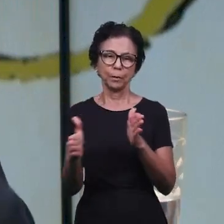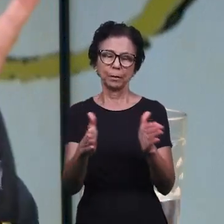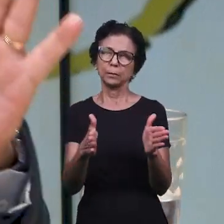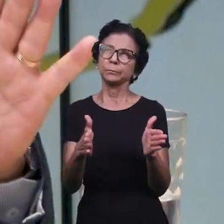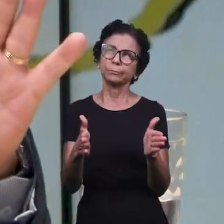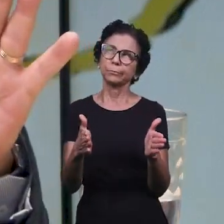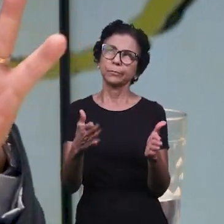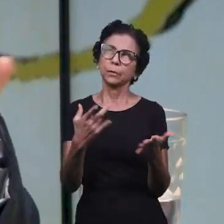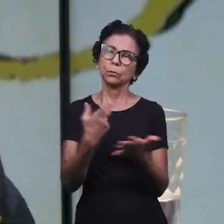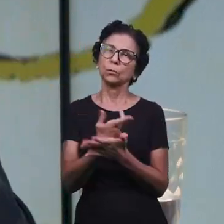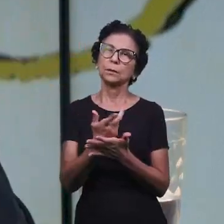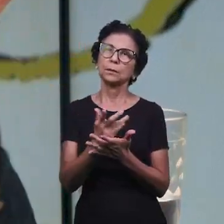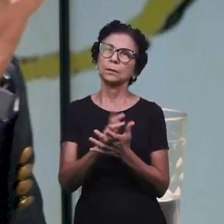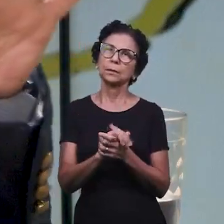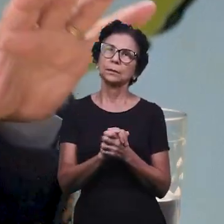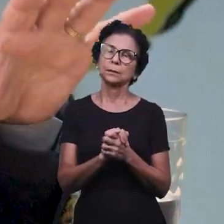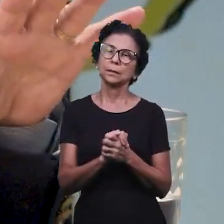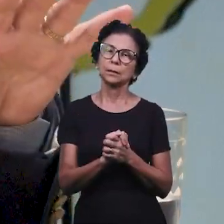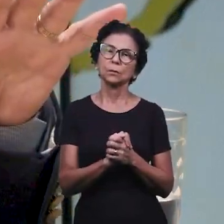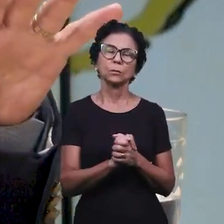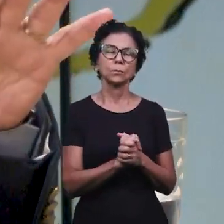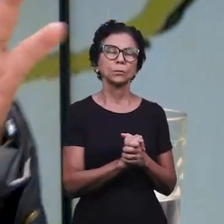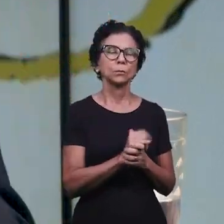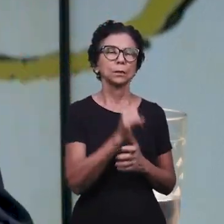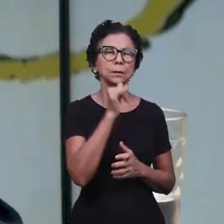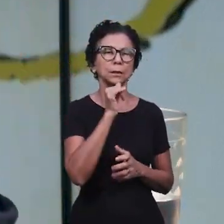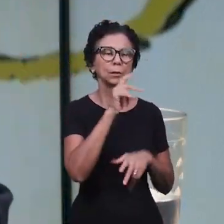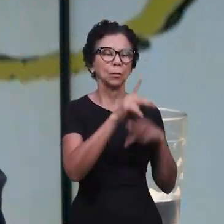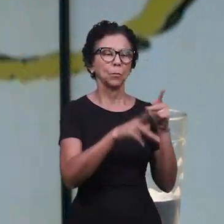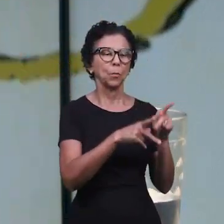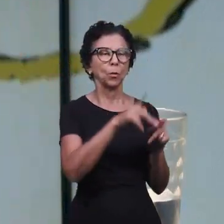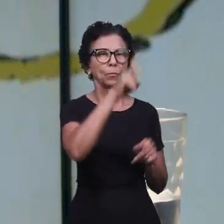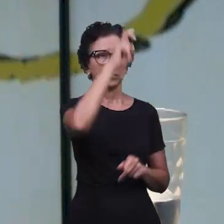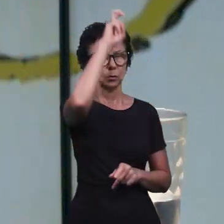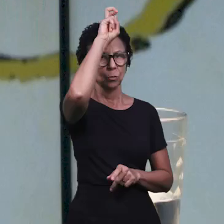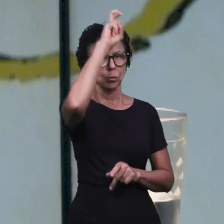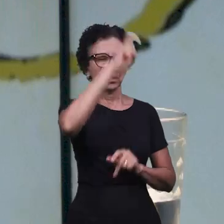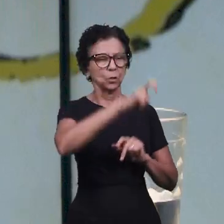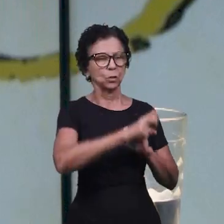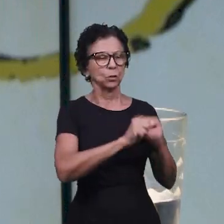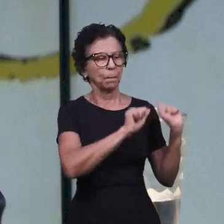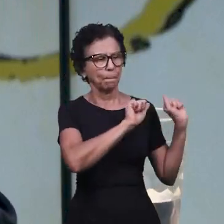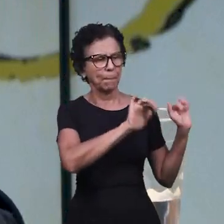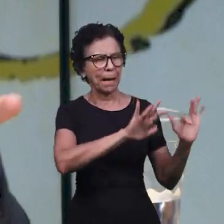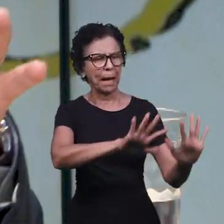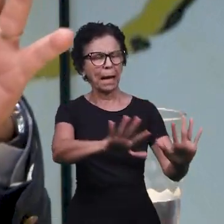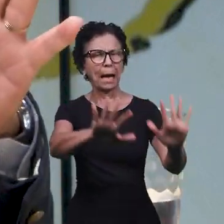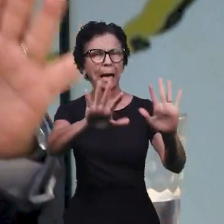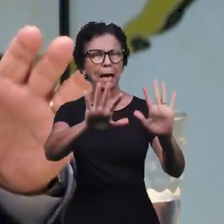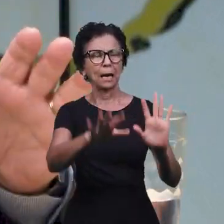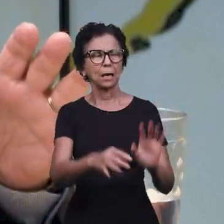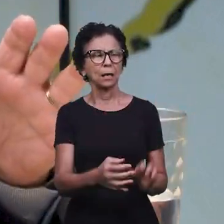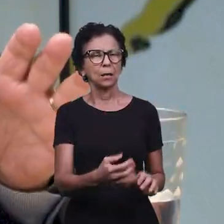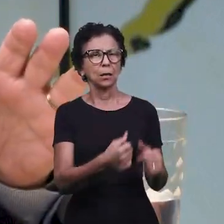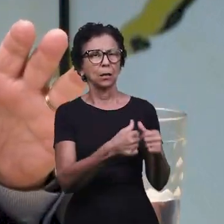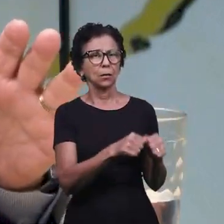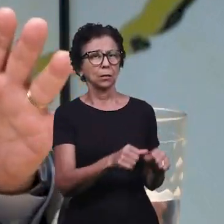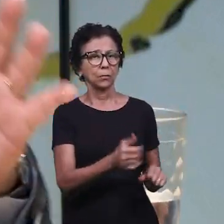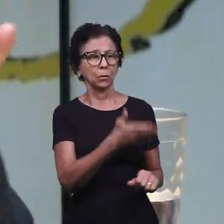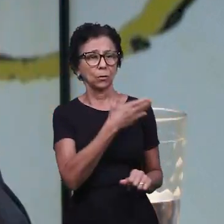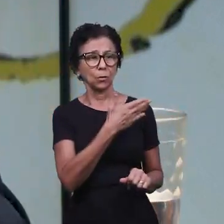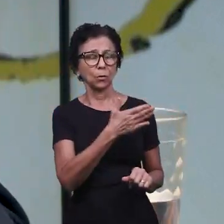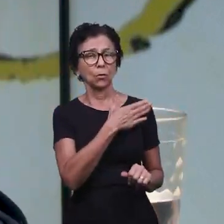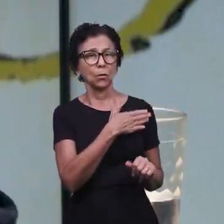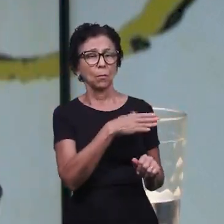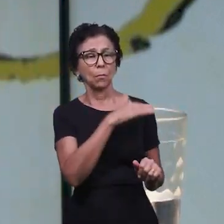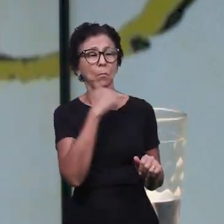que ficou para trás foi a marca da morte. E o que estava à frente deles era a vida. Que morte? A morte dos primogênitos do Egito.